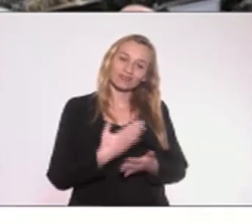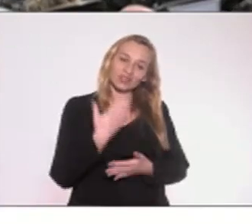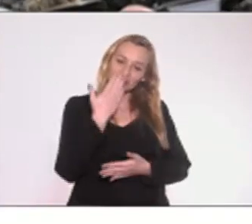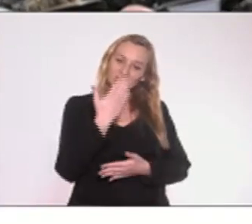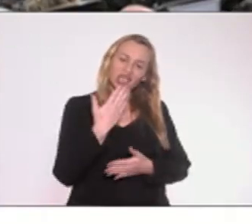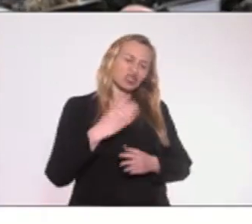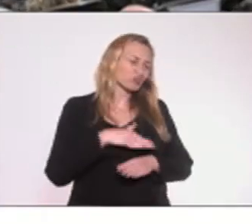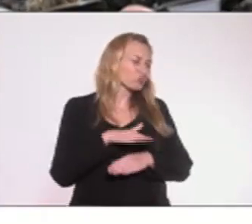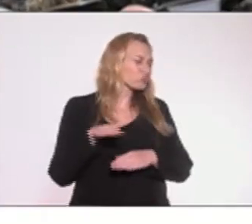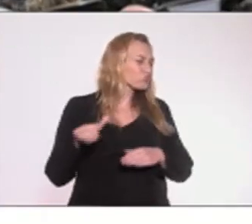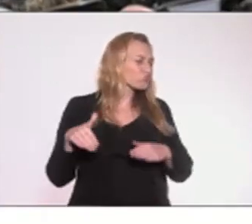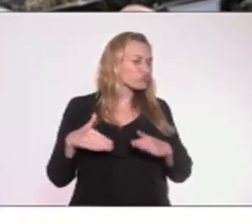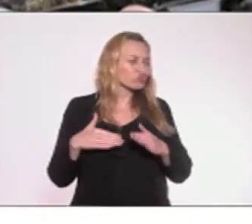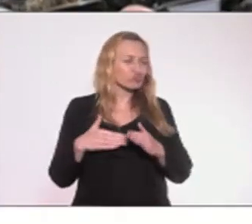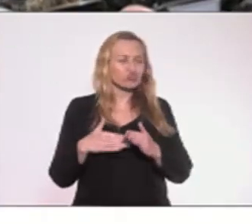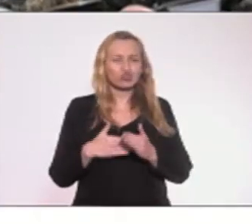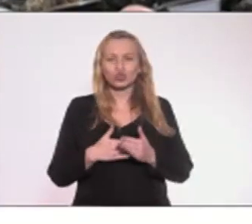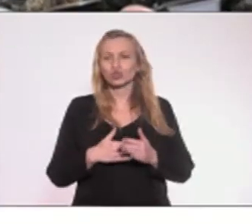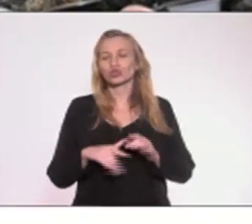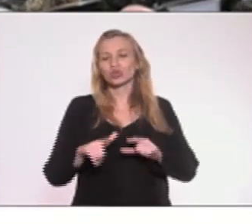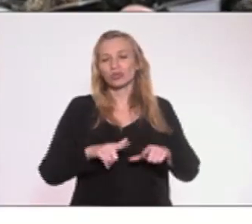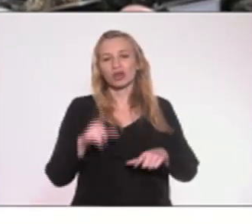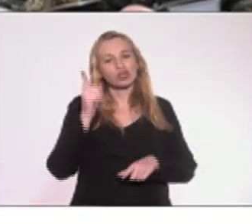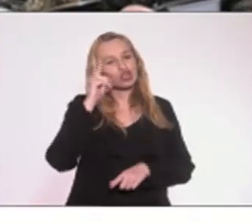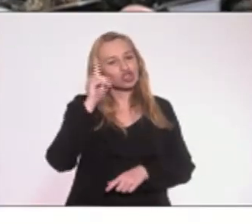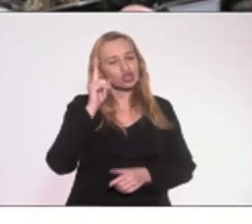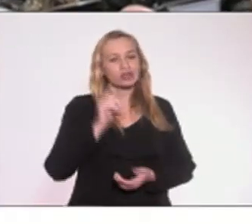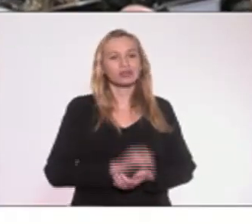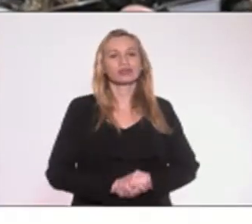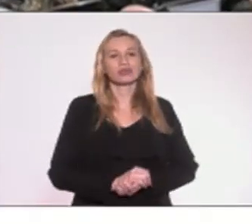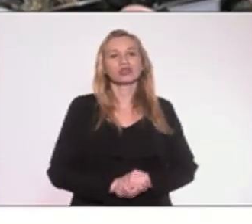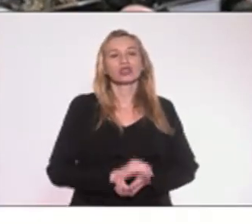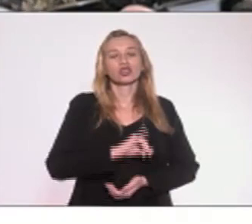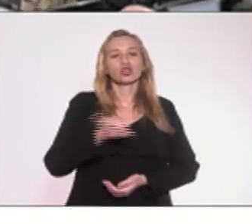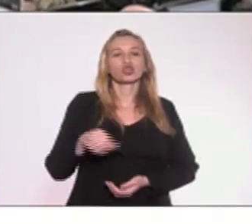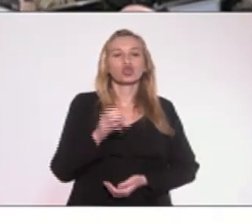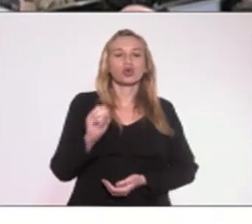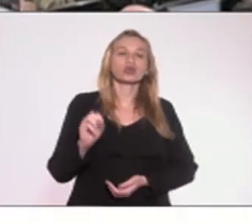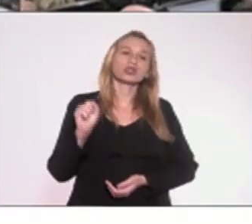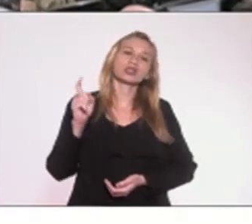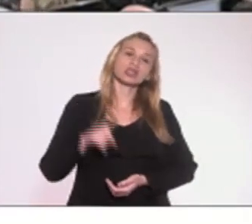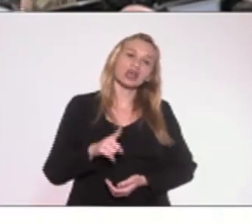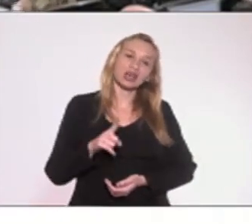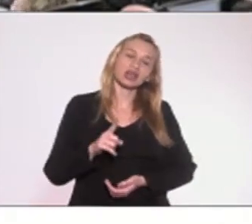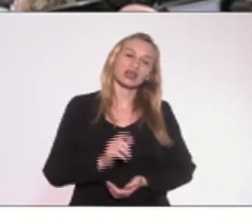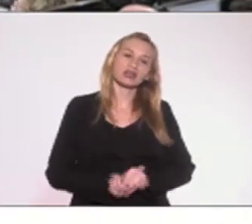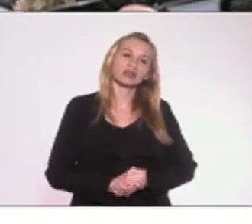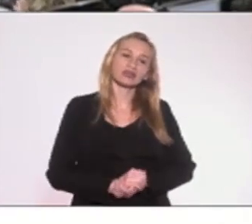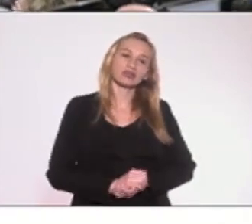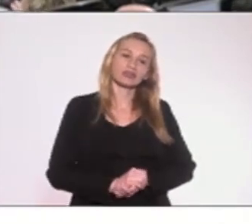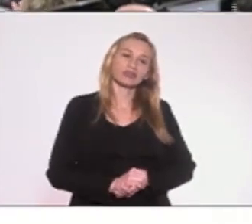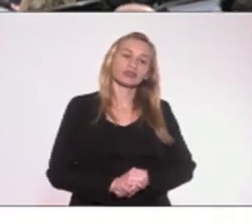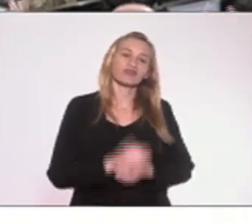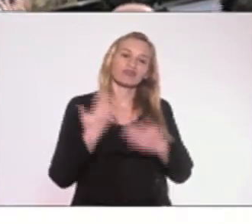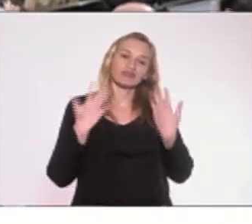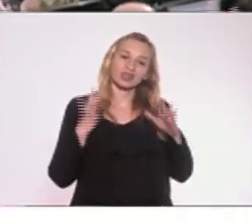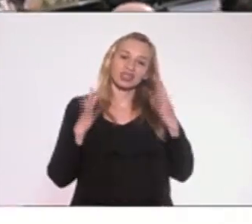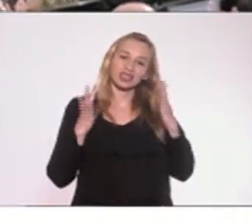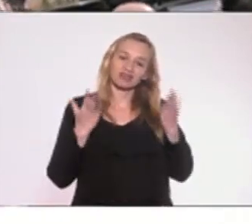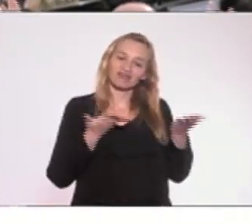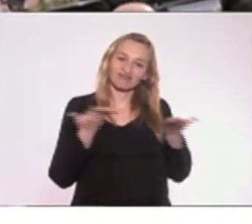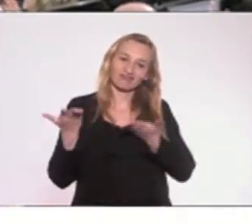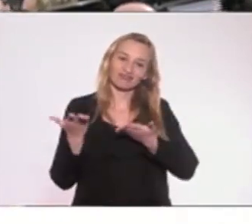as demandas do dia a dia. José Alexandre Moraes Pereira, uma salva de palmas, por